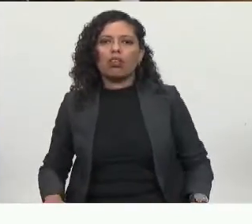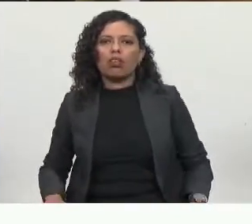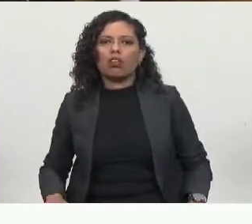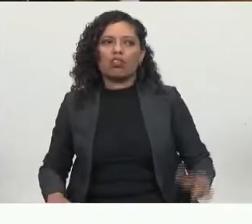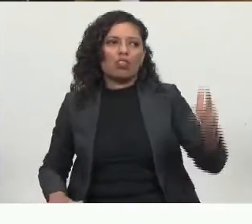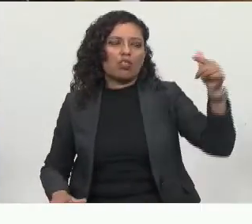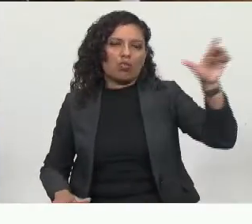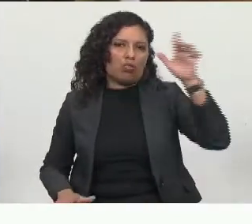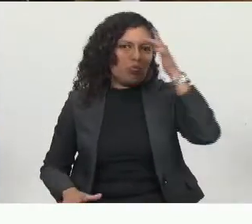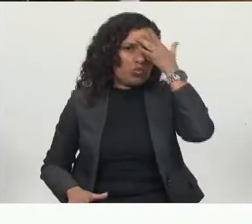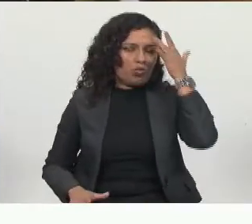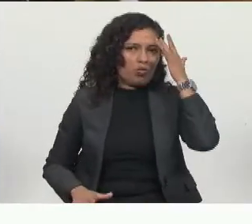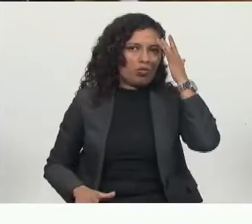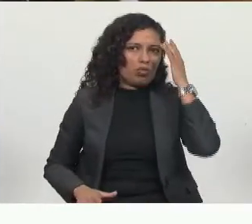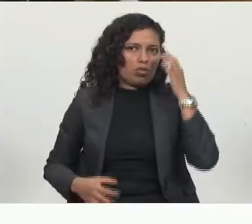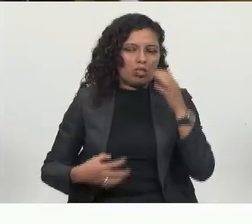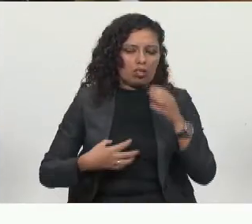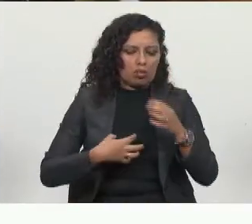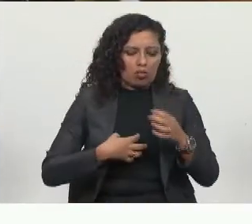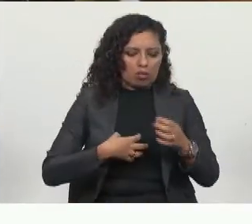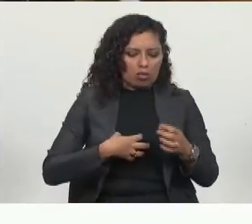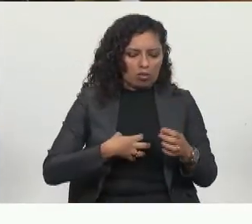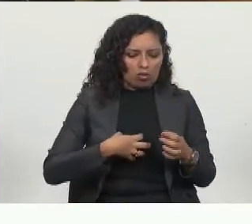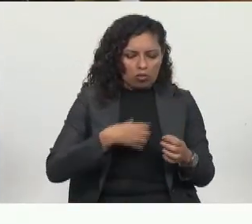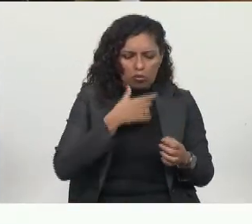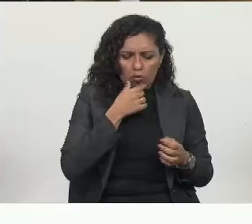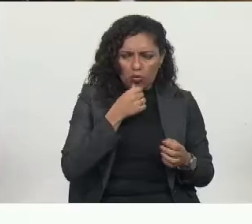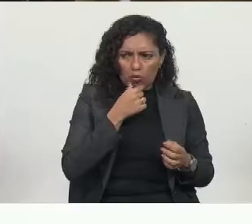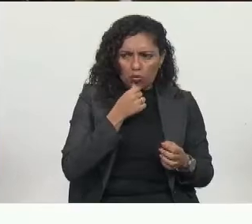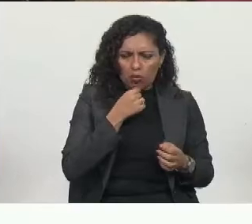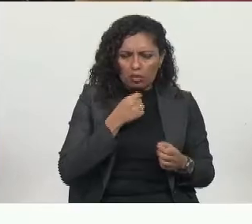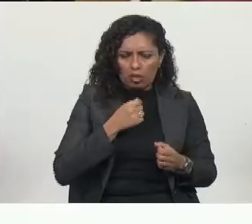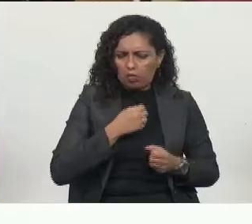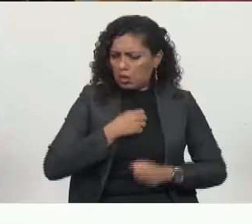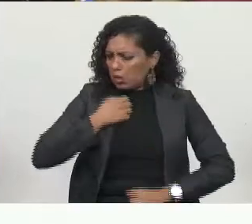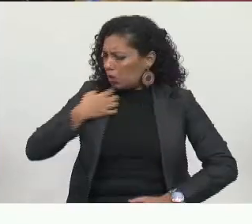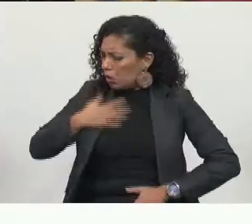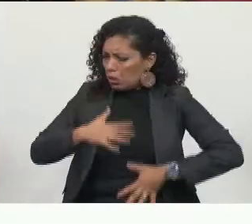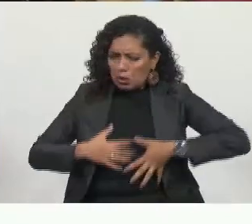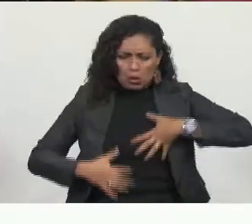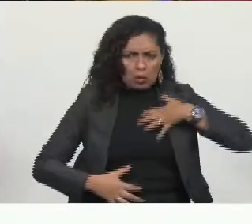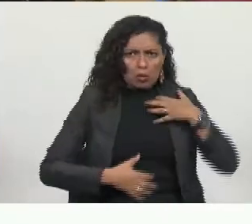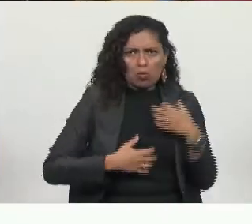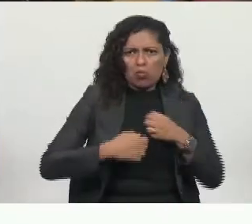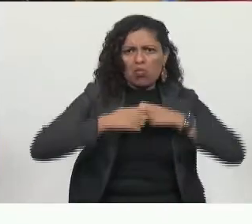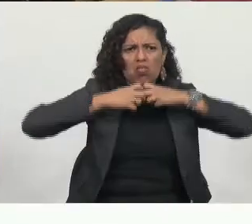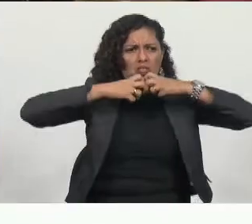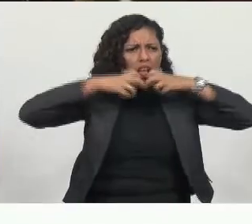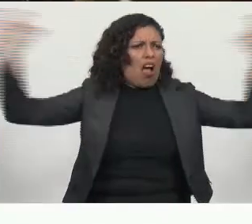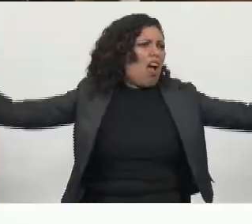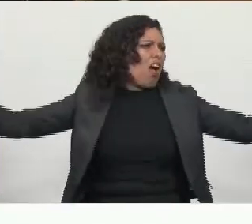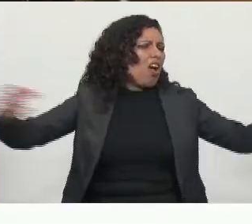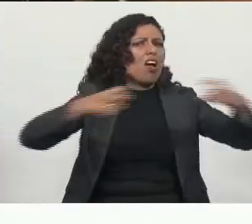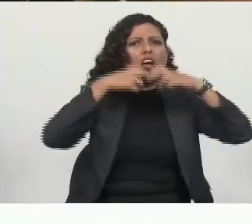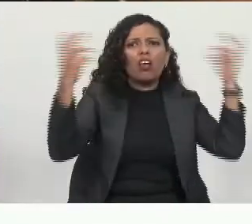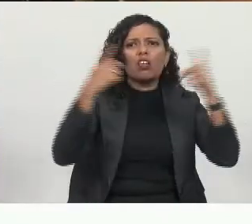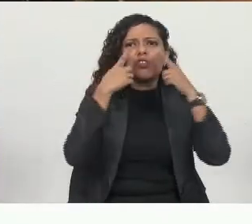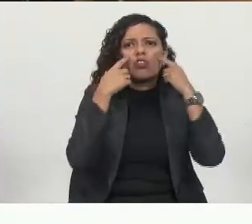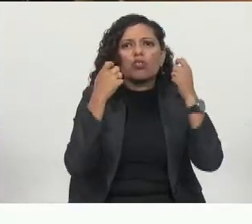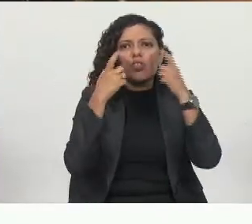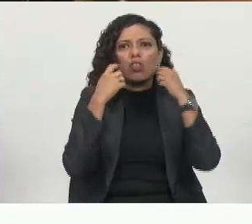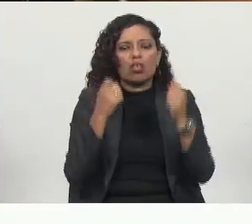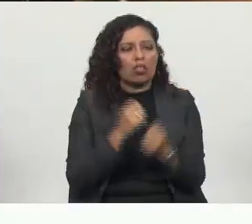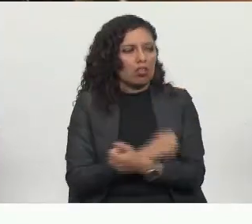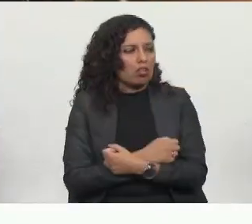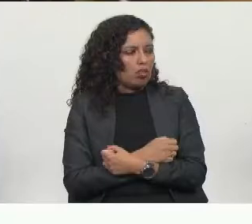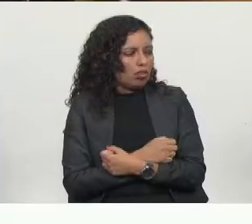pessoas, e eu senti que aquele senhor estava muito exaltado. E ele começou a esbravejar e chorar. E eu estava do lado do presidente